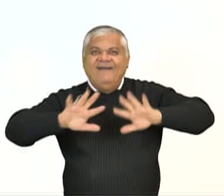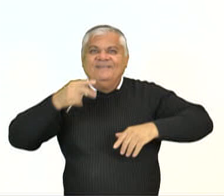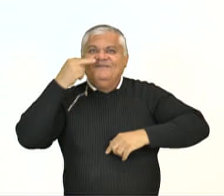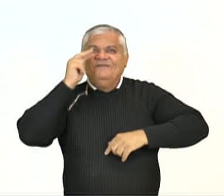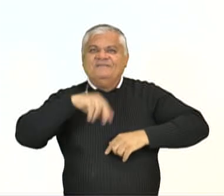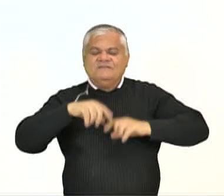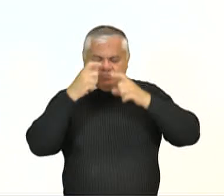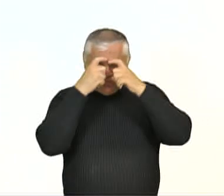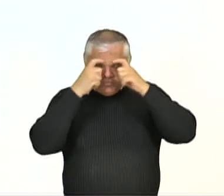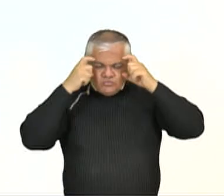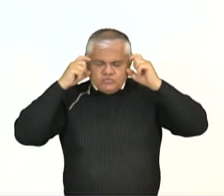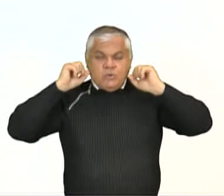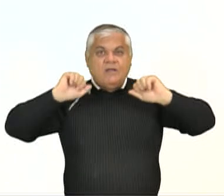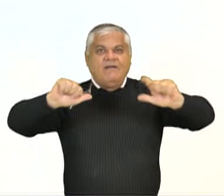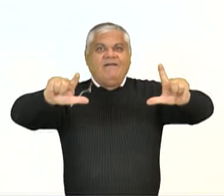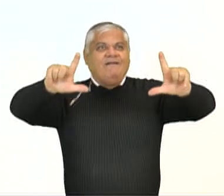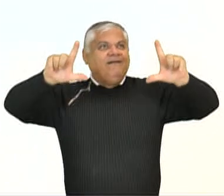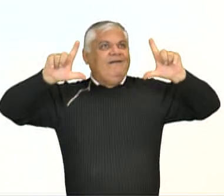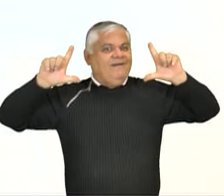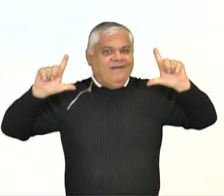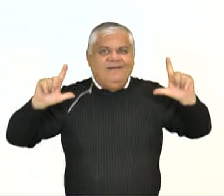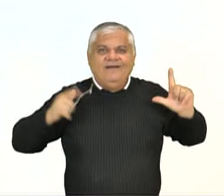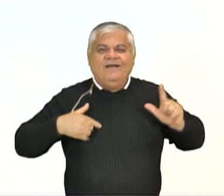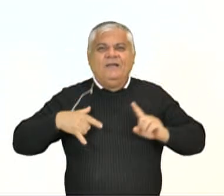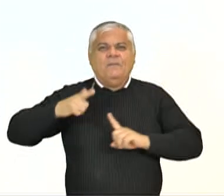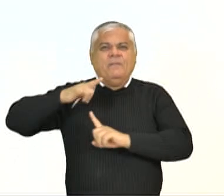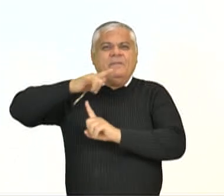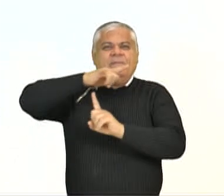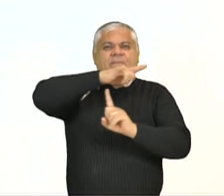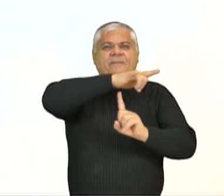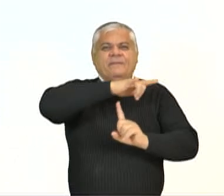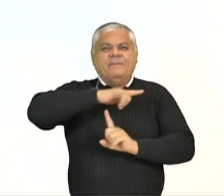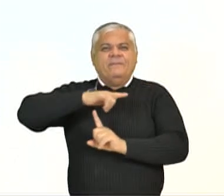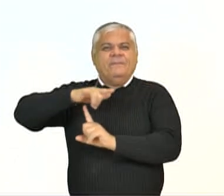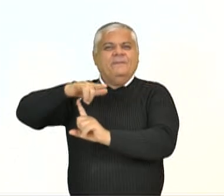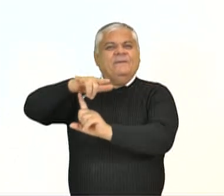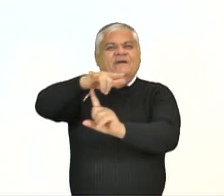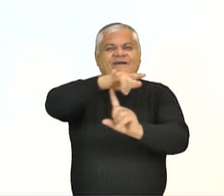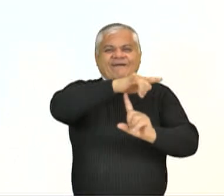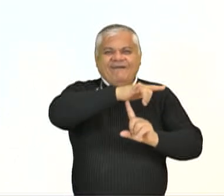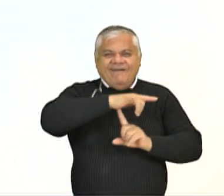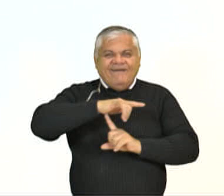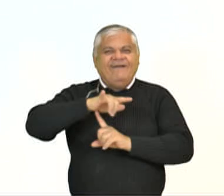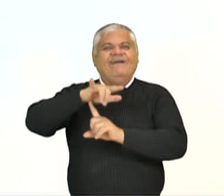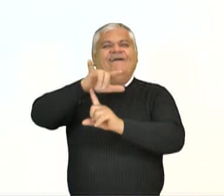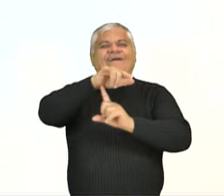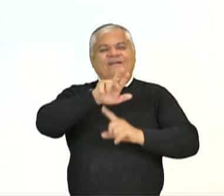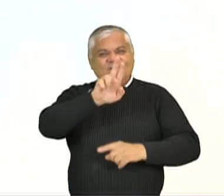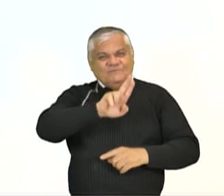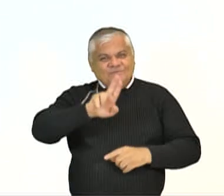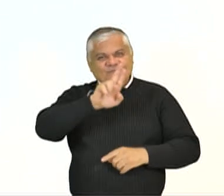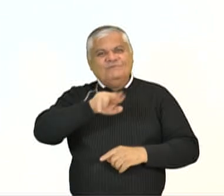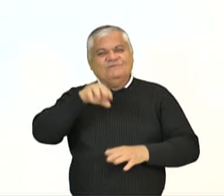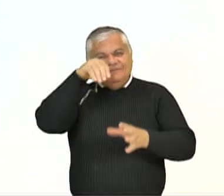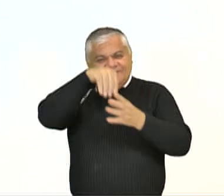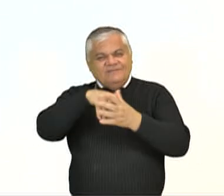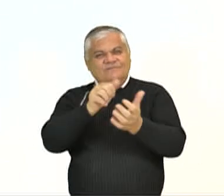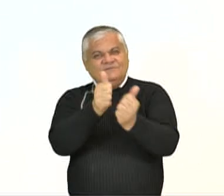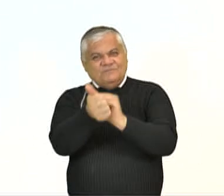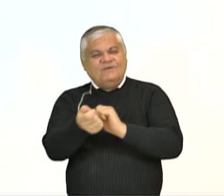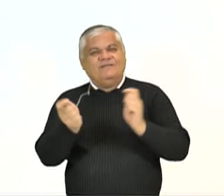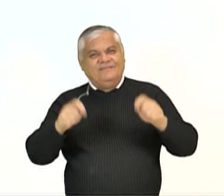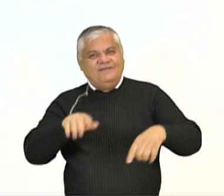virtual, realidade aumentada, drones, né? Então, tudo isso a gente pode utilizar dentro do meio esportivo